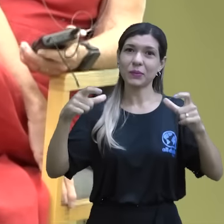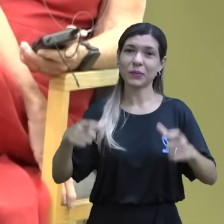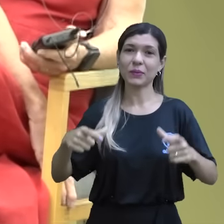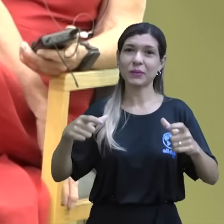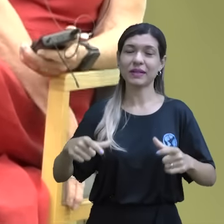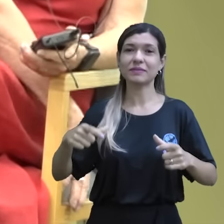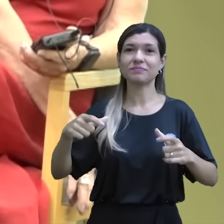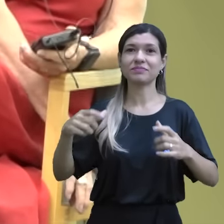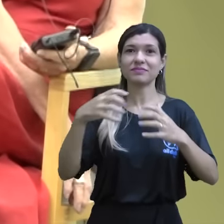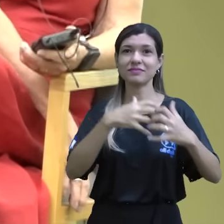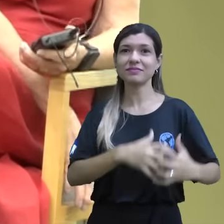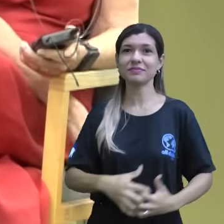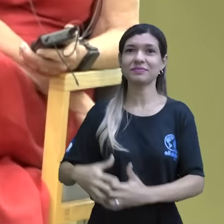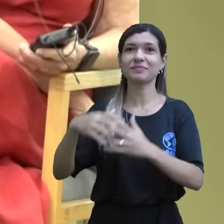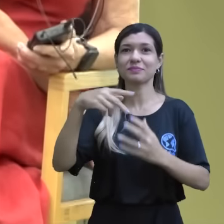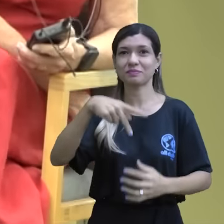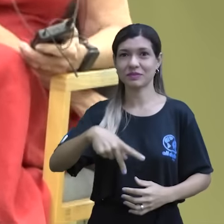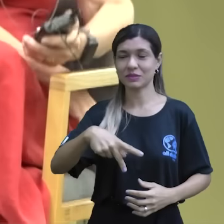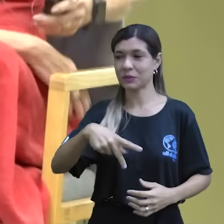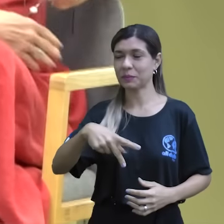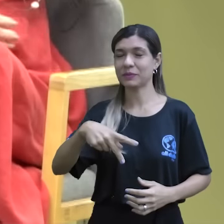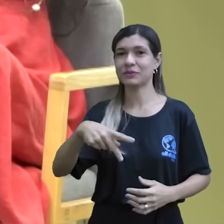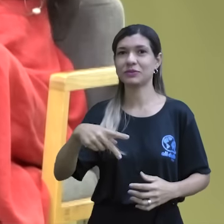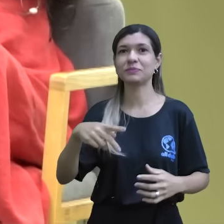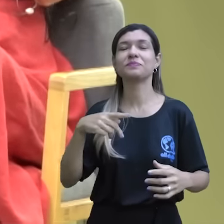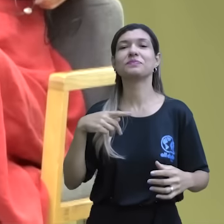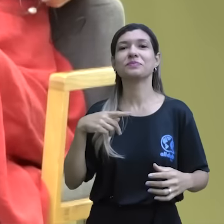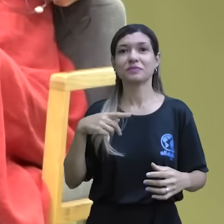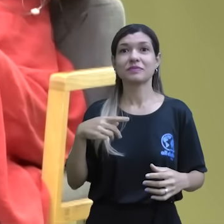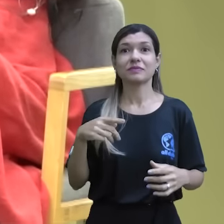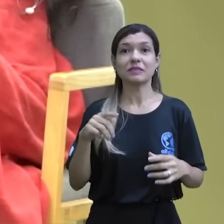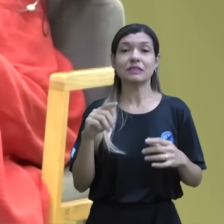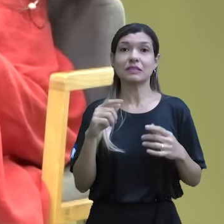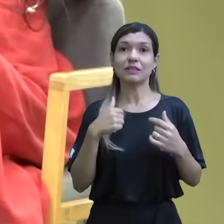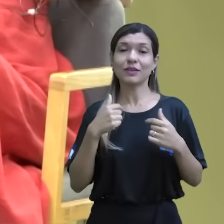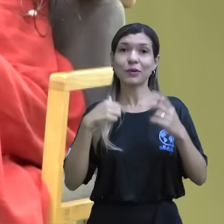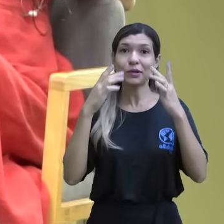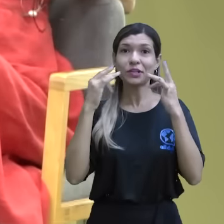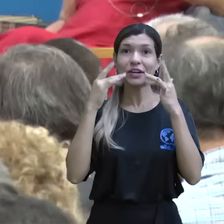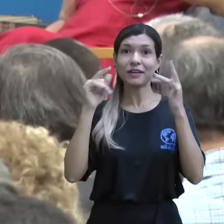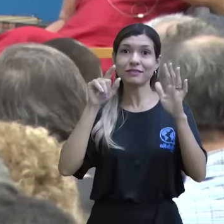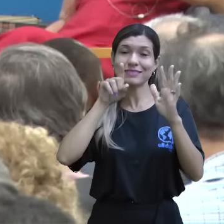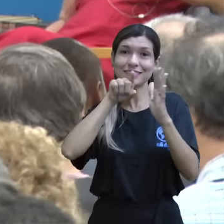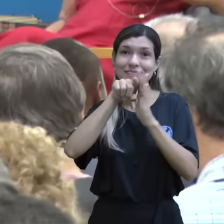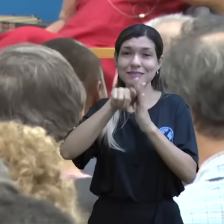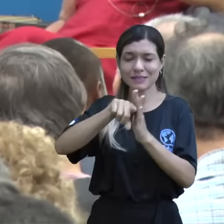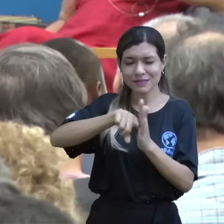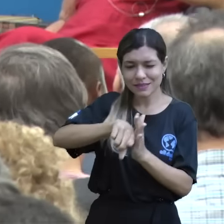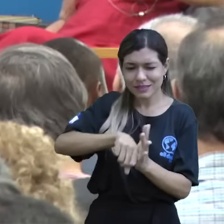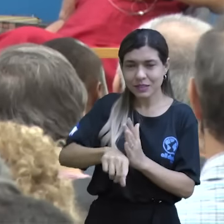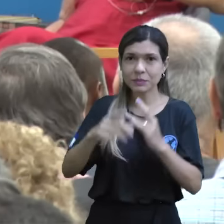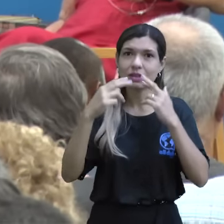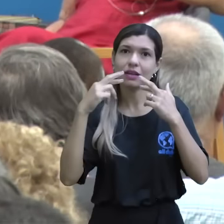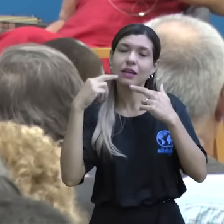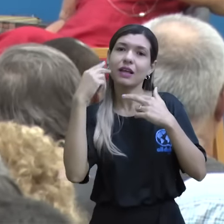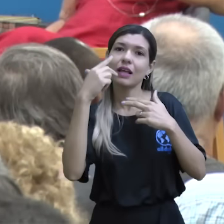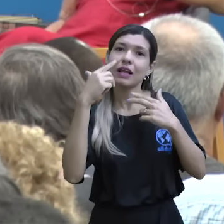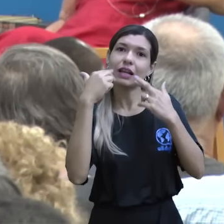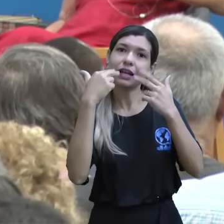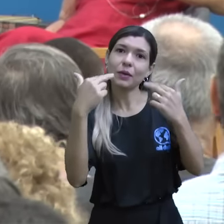é o nosso... A nossa menina dos olhos, né? Eu sou apaixonada por literatura, fui fazer teatro e falei, nossa, a